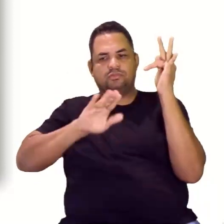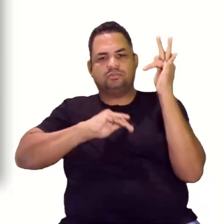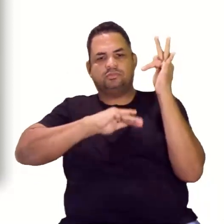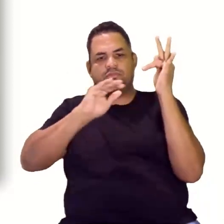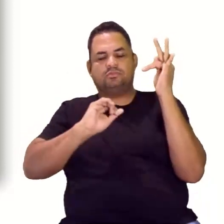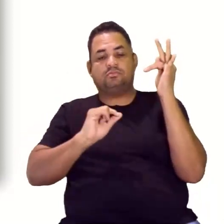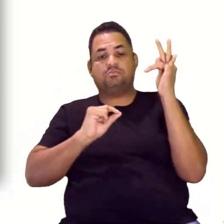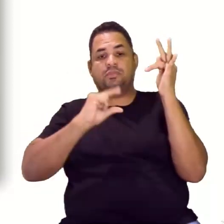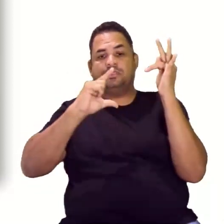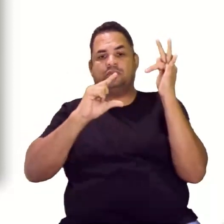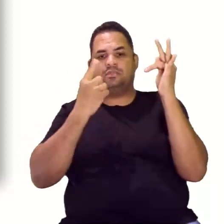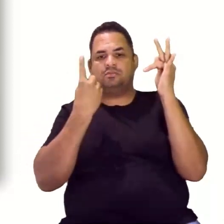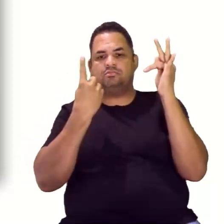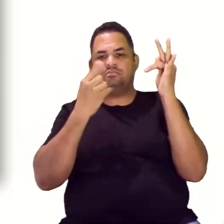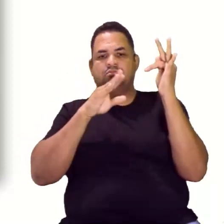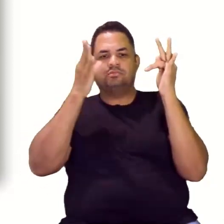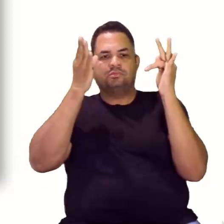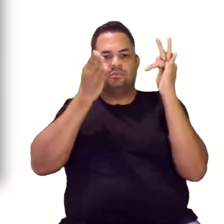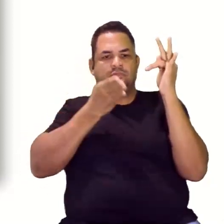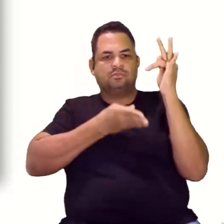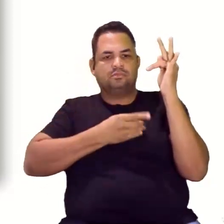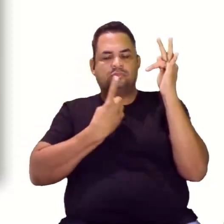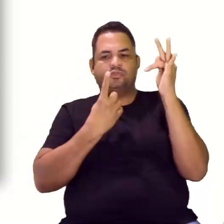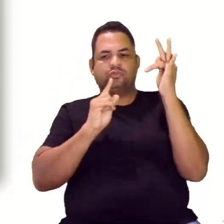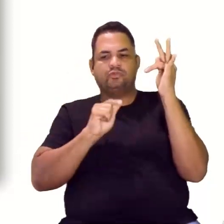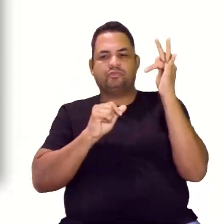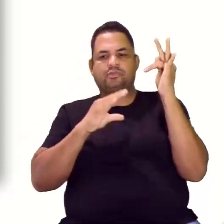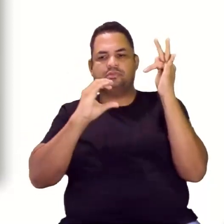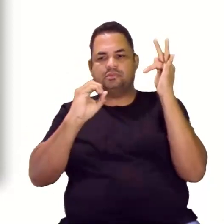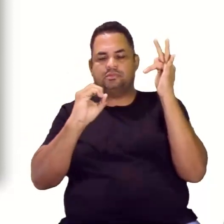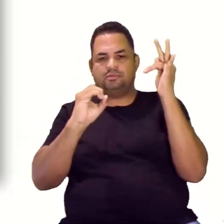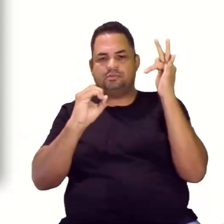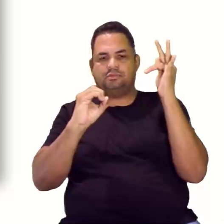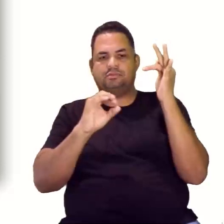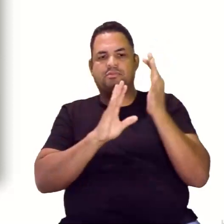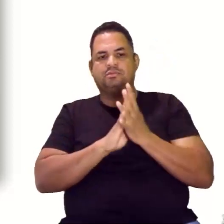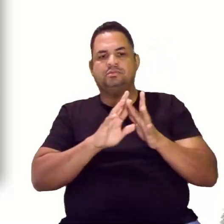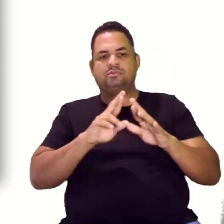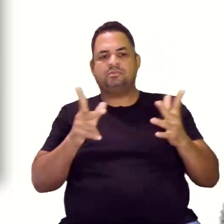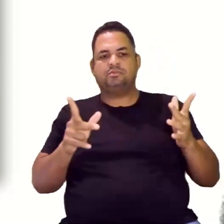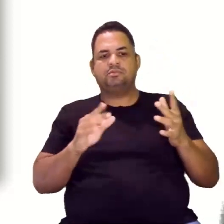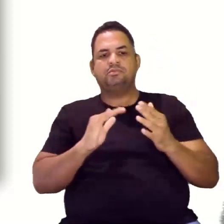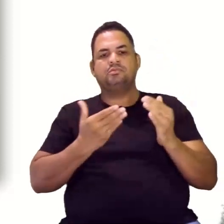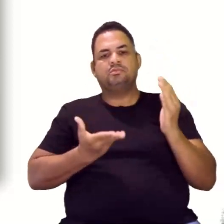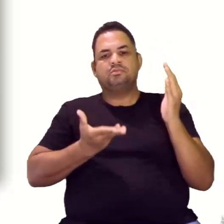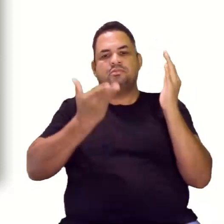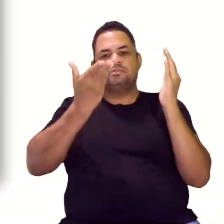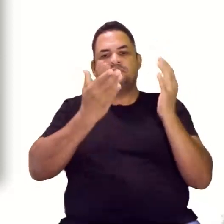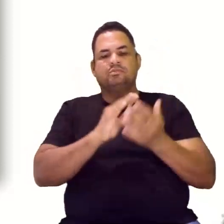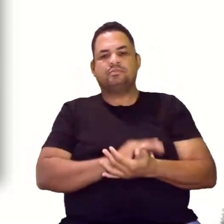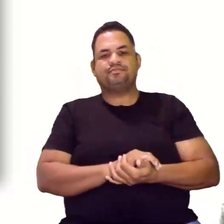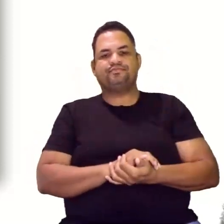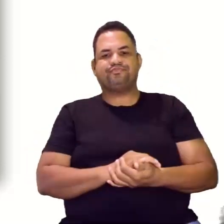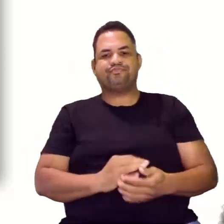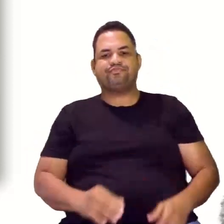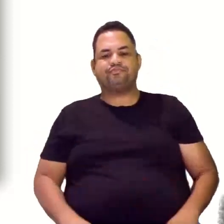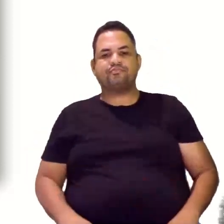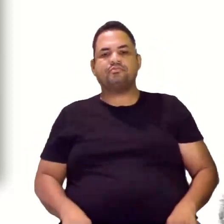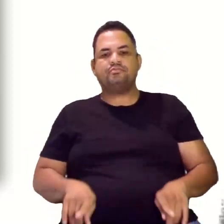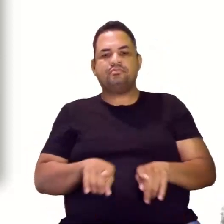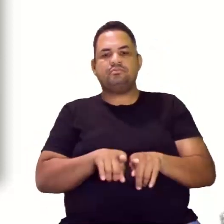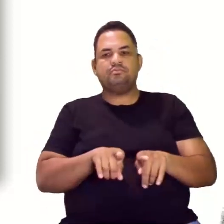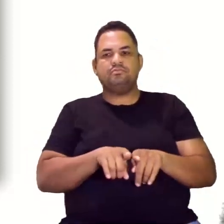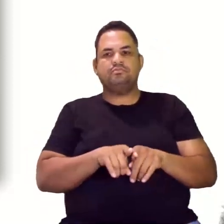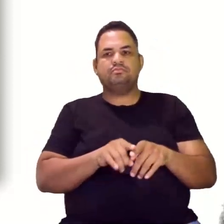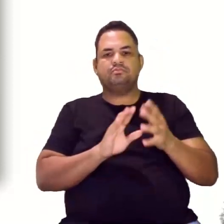1, e ela corta o eixo em 1,0. Então, diferente da exponencial, que era 0,1, agora é 1,0. E